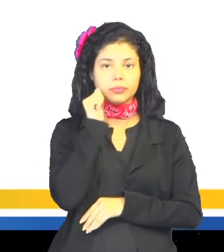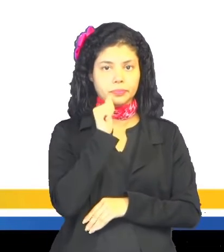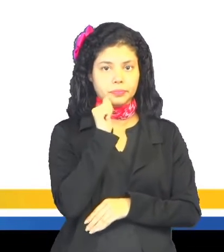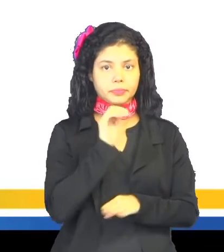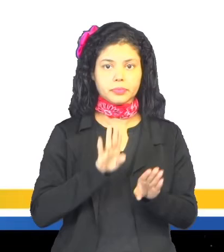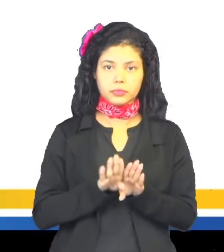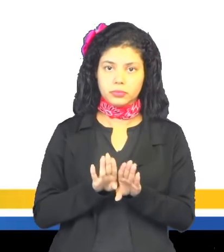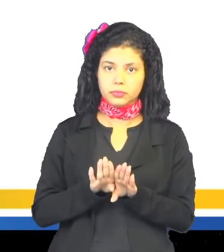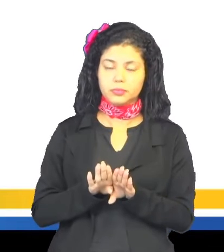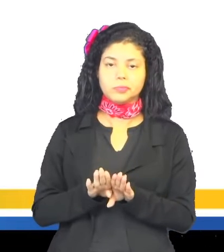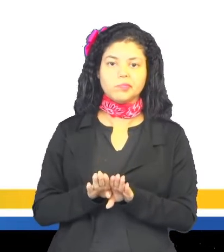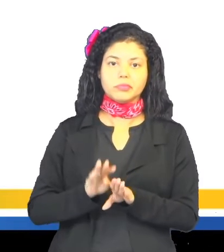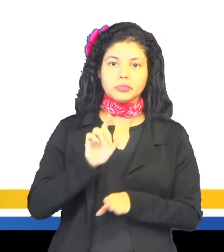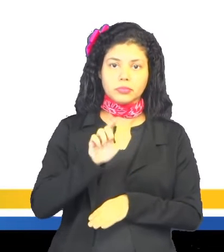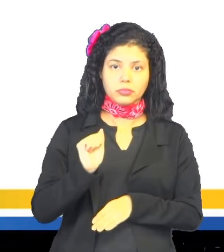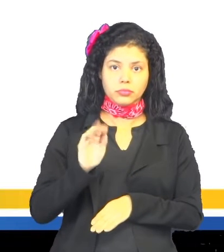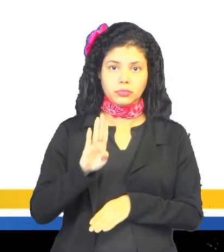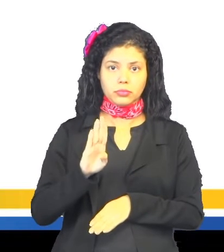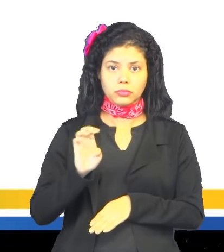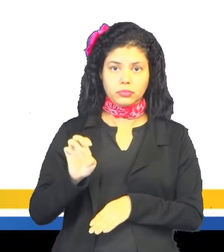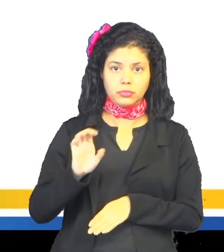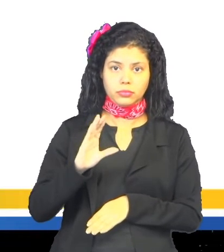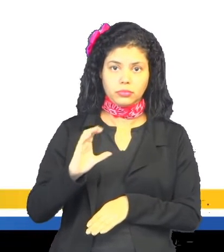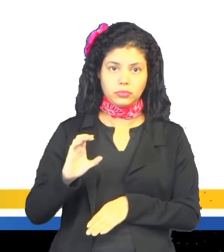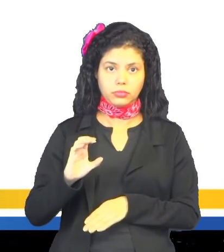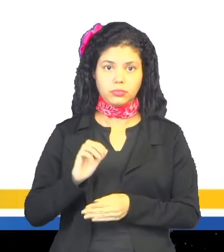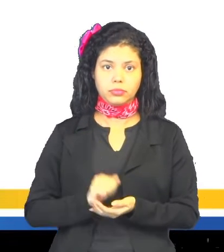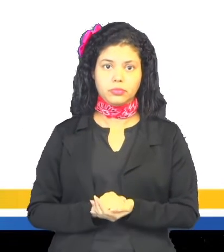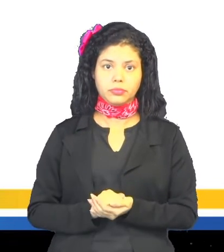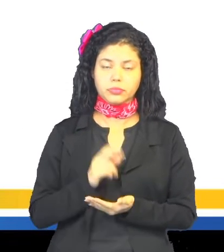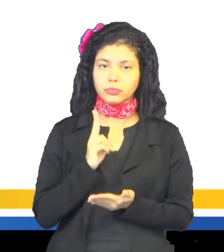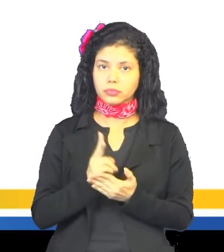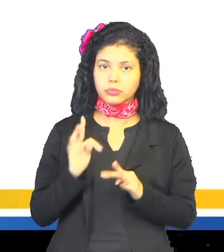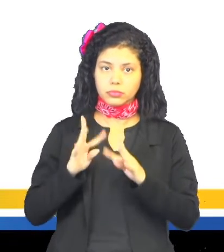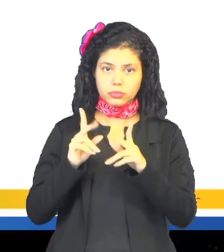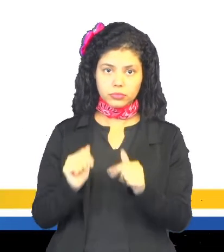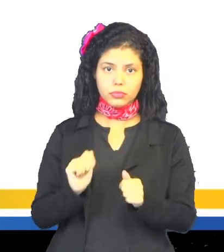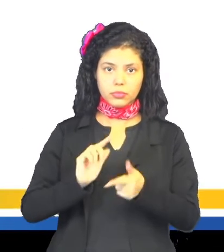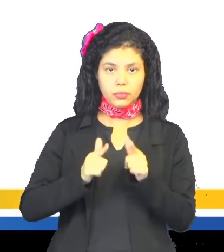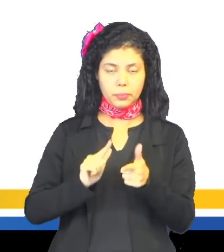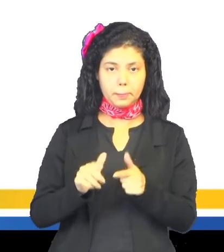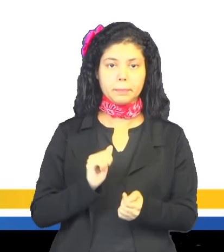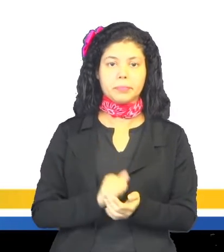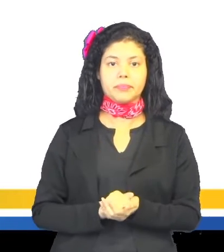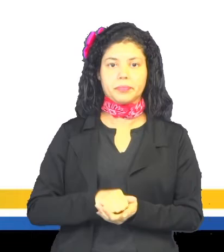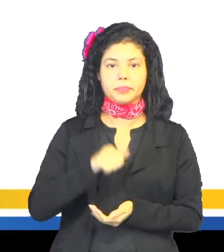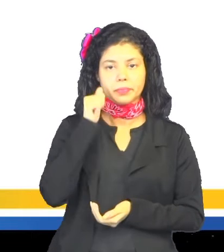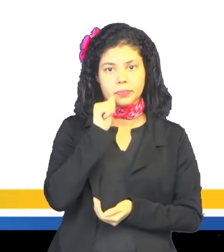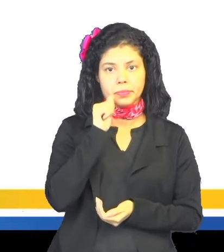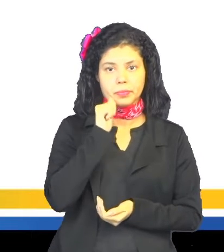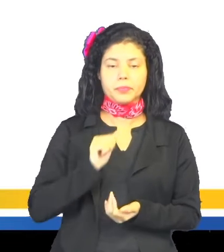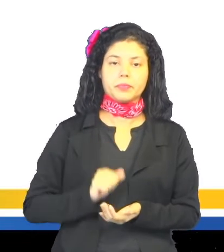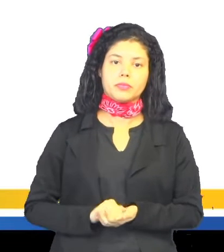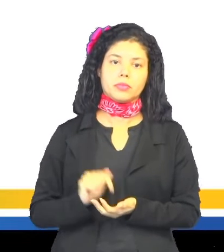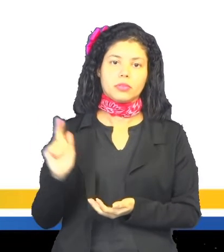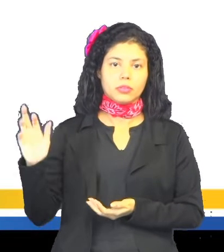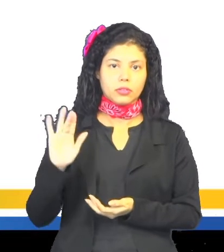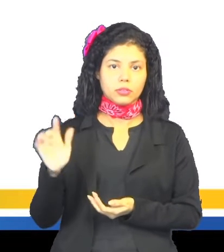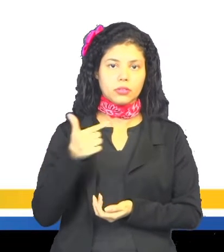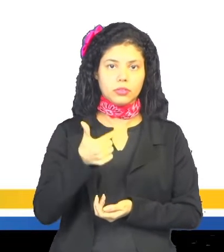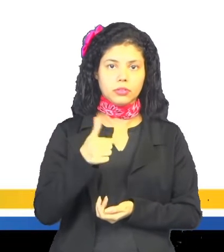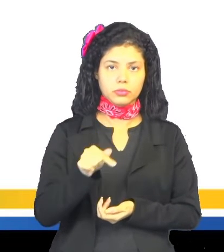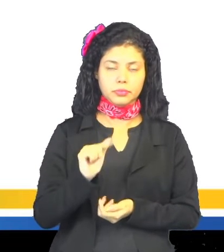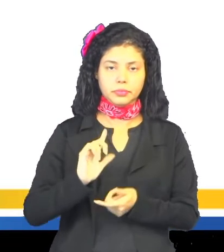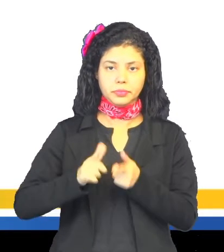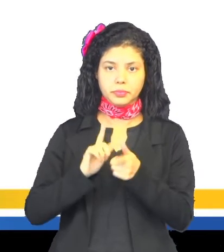feminino né então sempre dizemos lalabela ser porque todas as letras são Feminina ou alfabeto espanhol aí